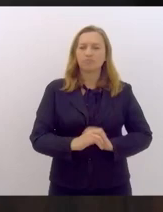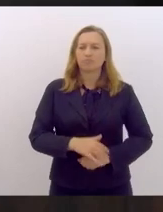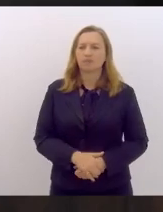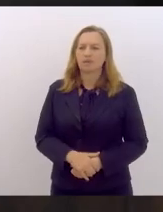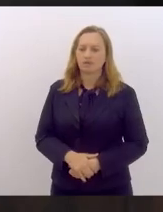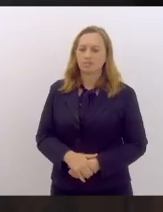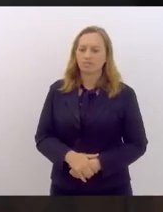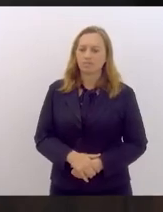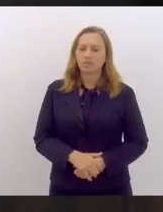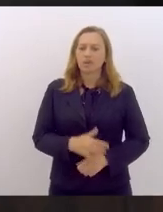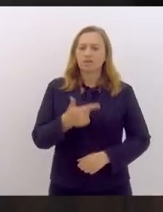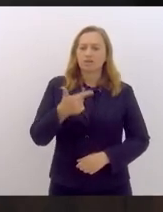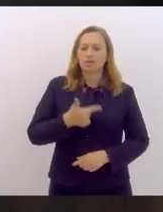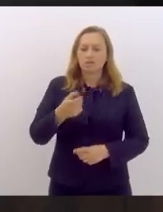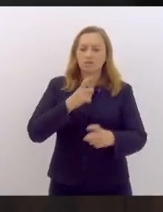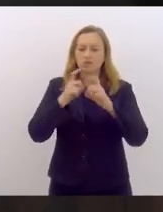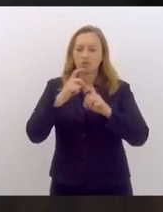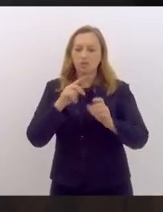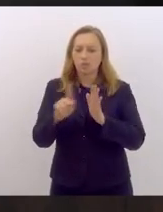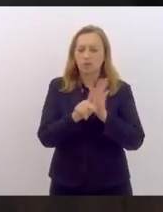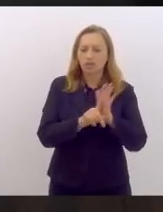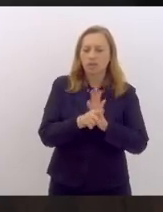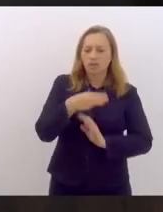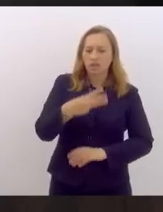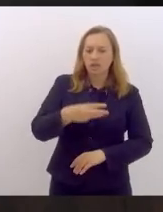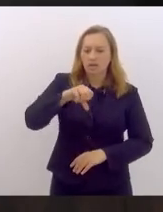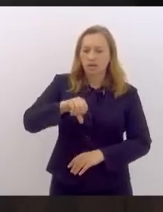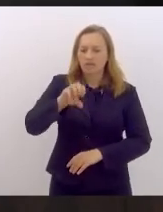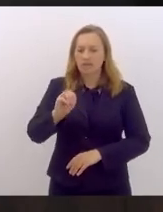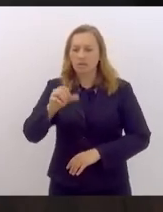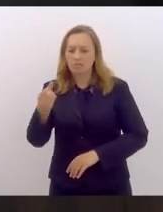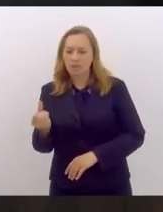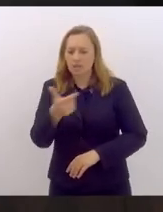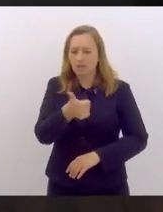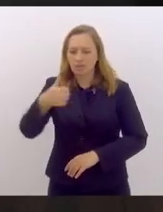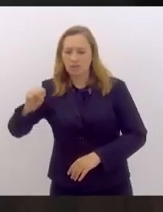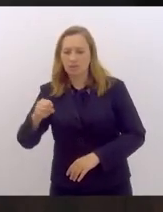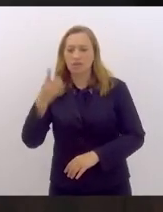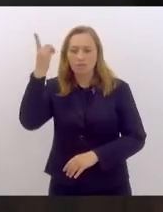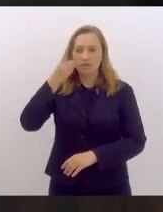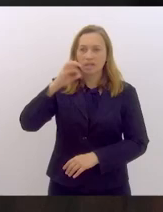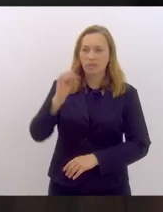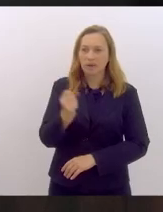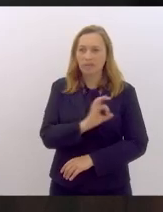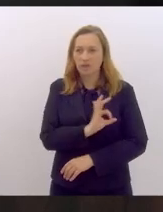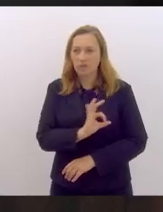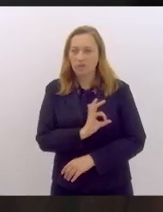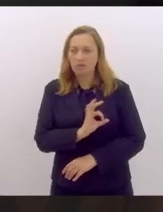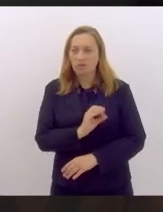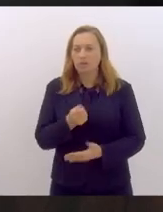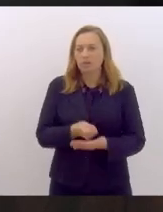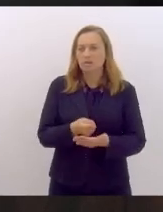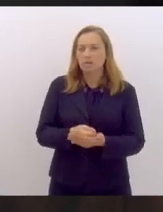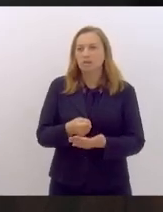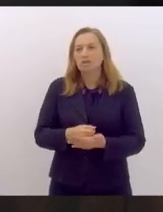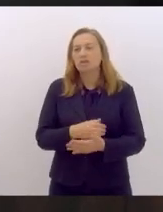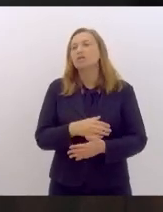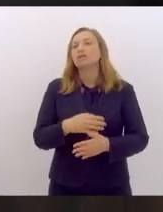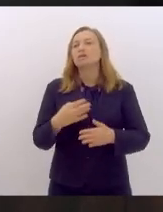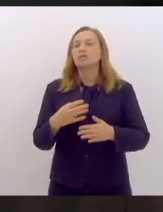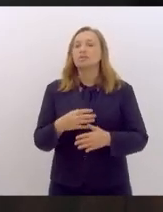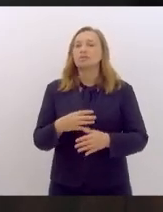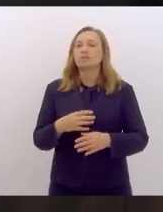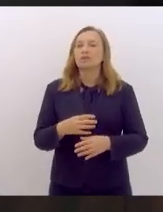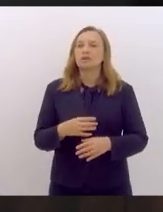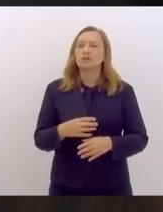autógrafo. Segunda discussão, projeto de lei 3906 de 18, de autoria da deputada Marta Rocha, que obriga as empresas prestadoras de